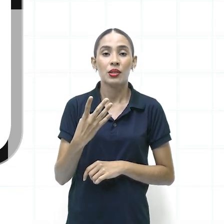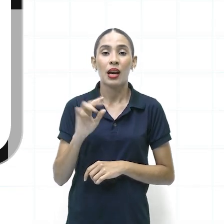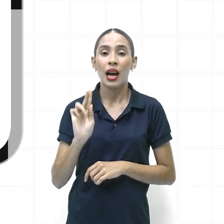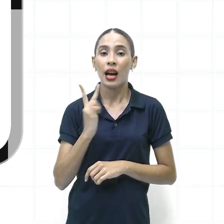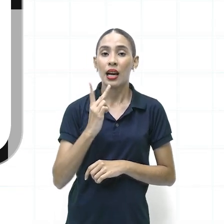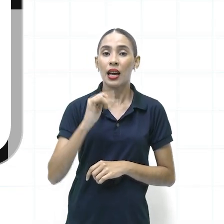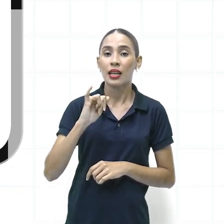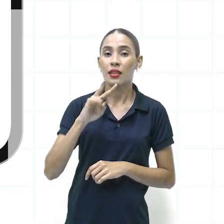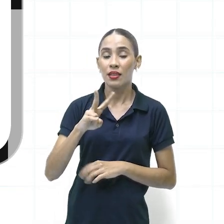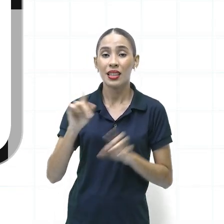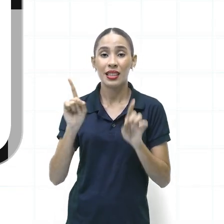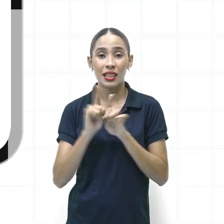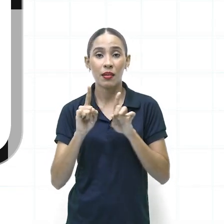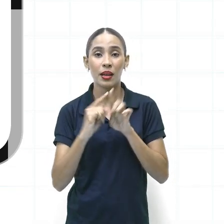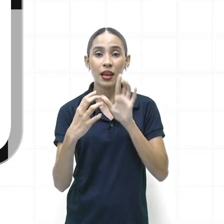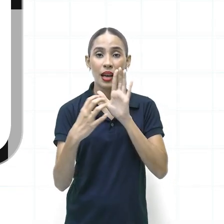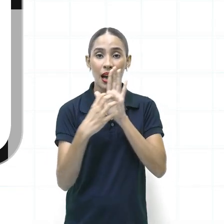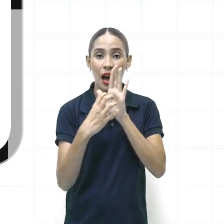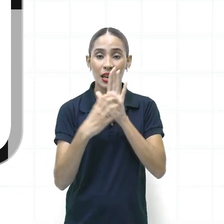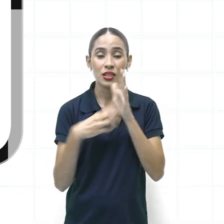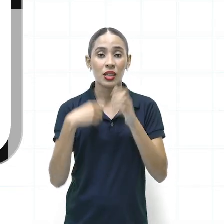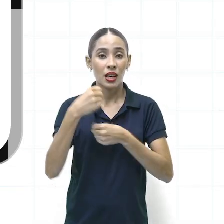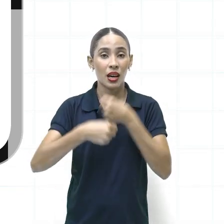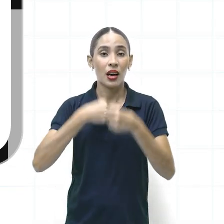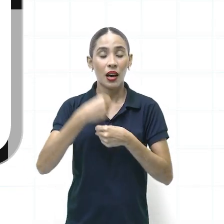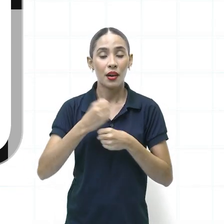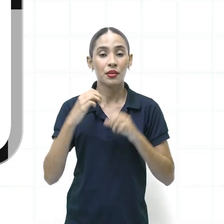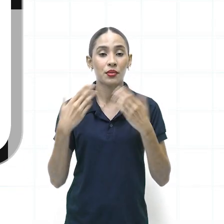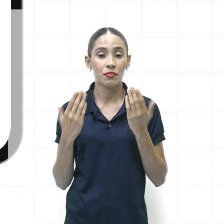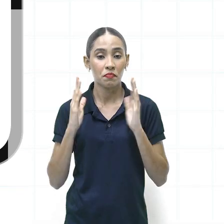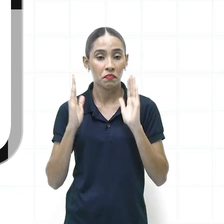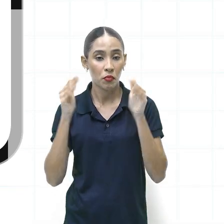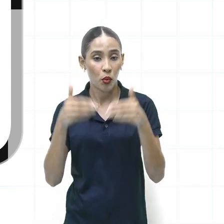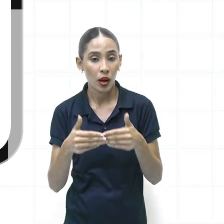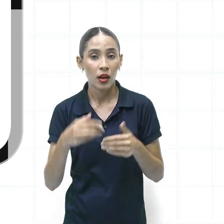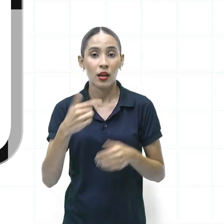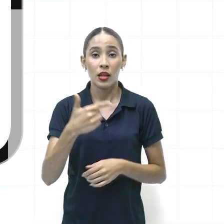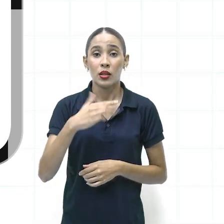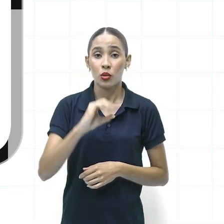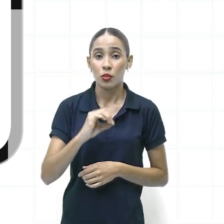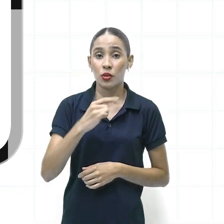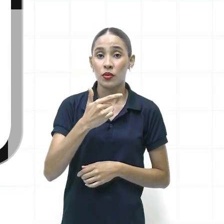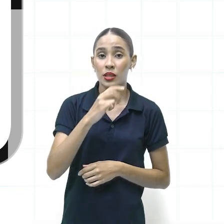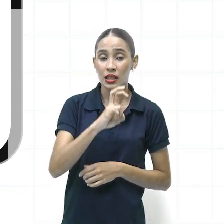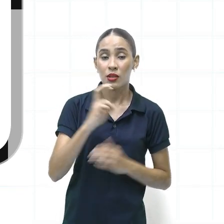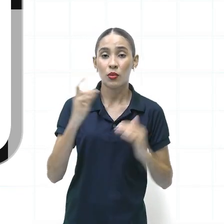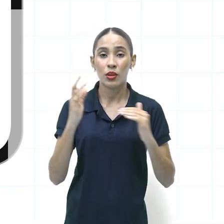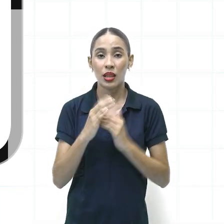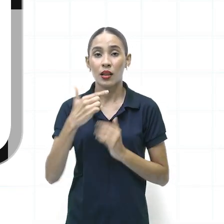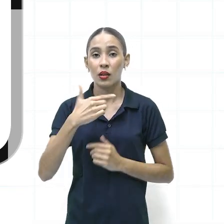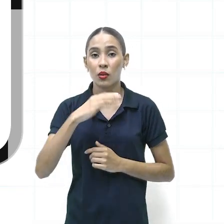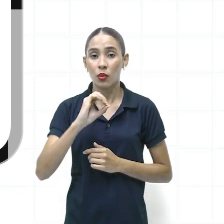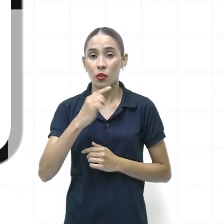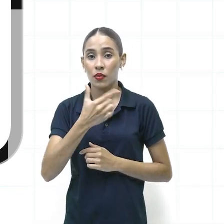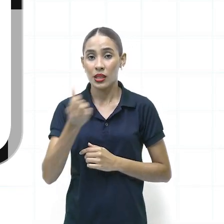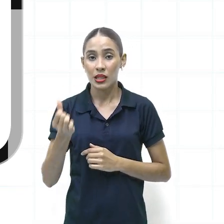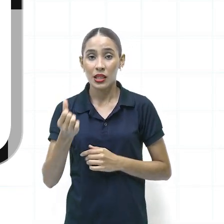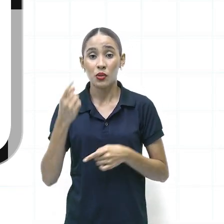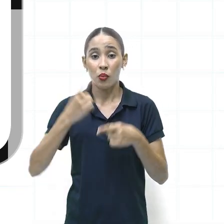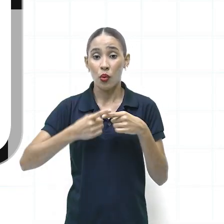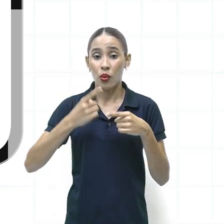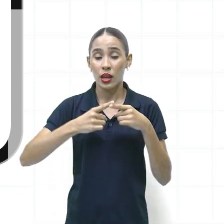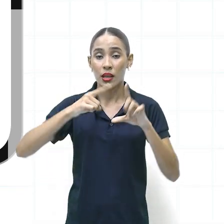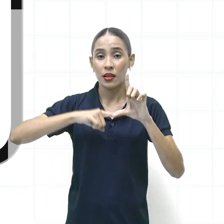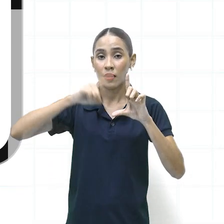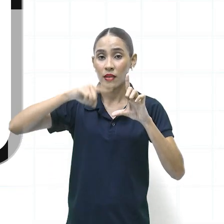e AIDS por ano, né? Então, a gente vai focar um pouquinho mais aqui em 2025 e 2026, porque nesse gráfico